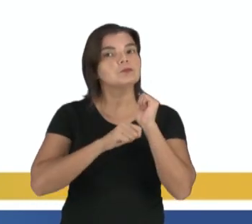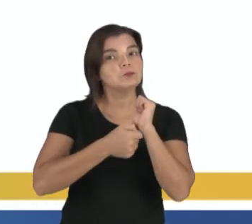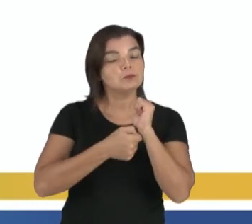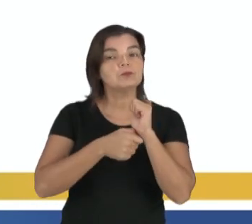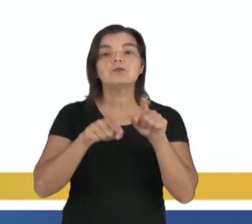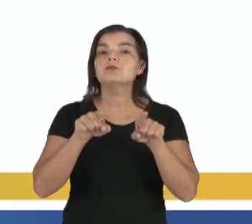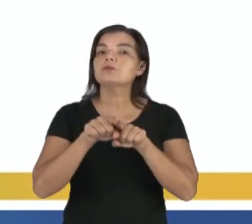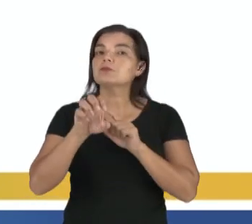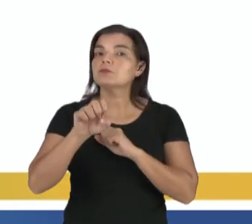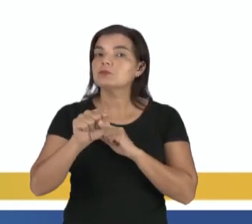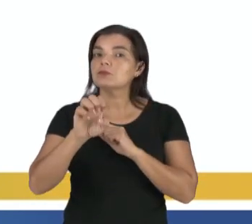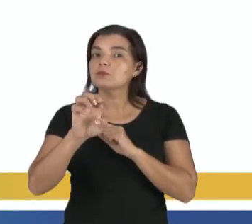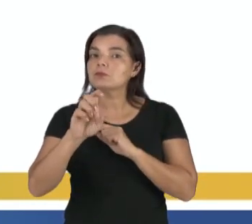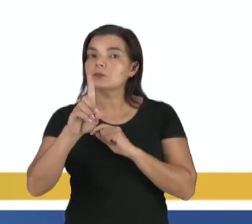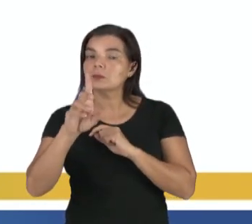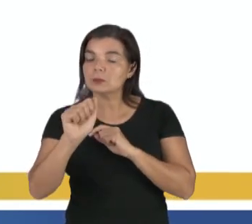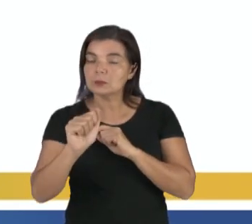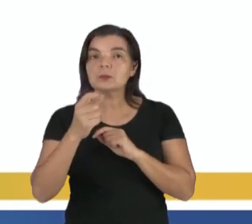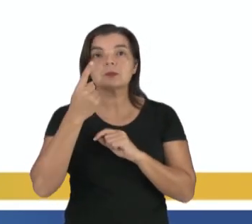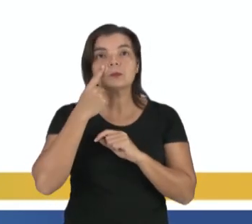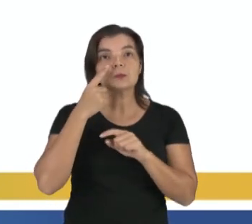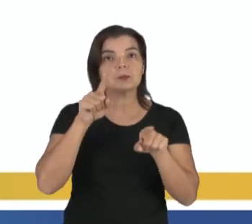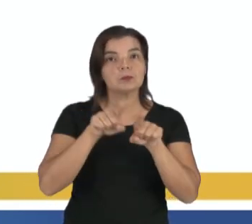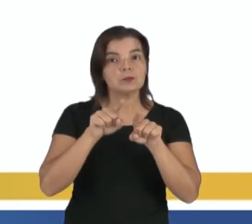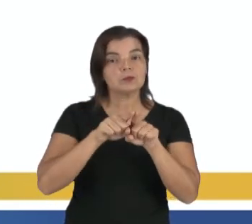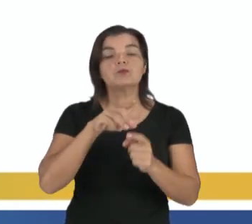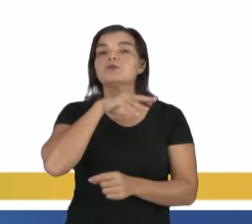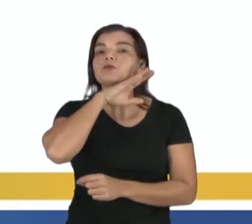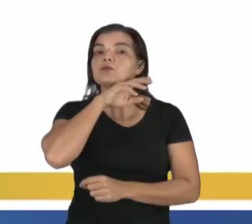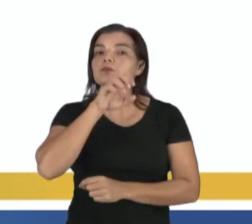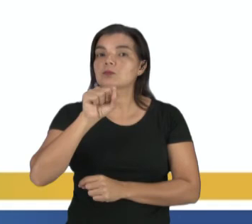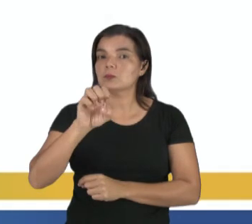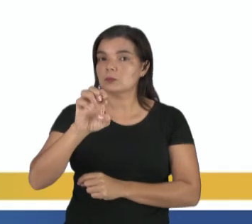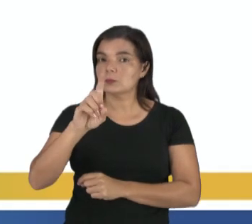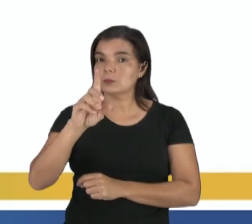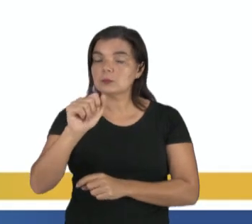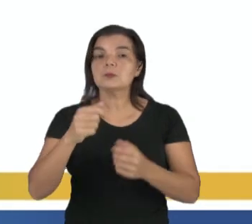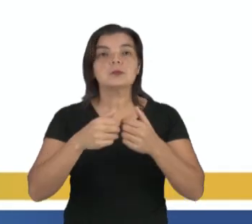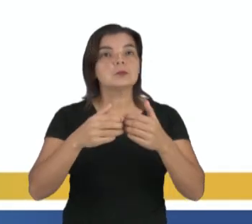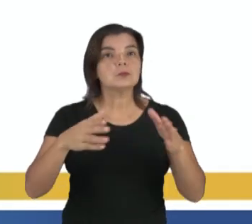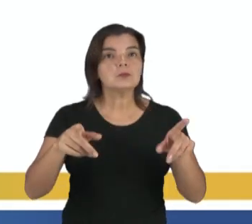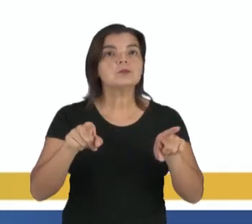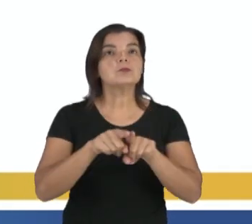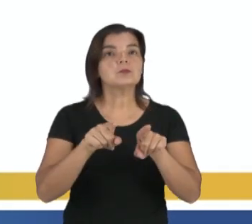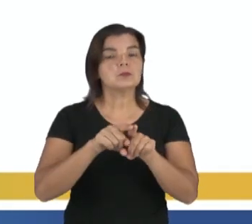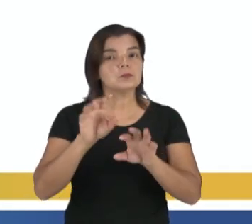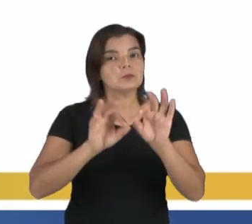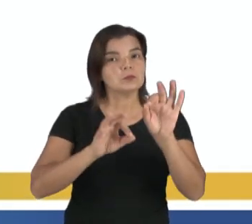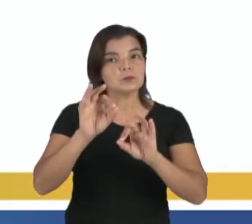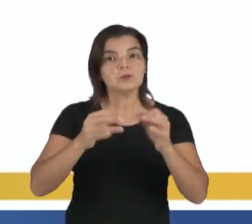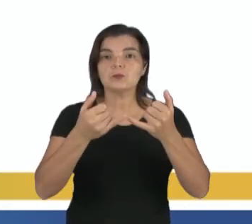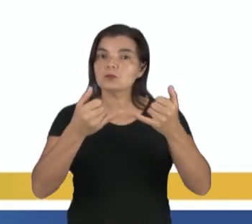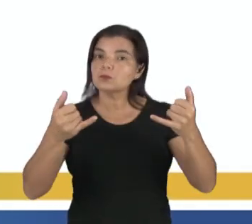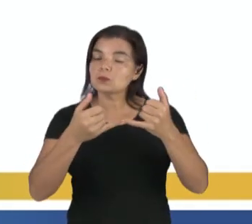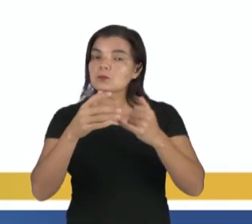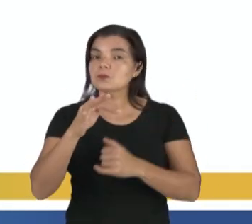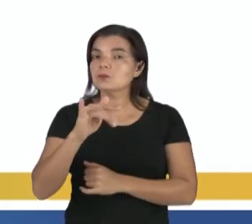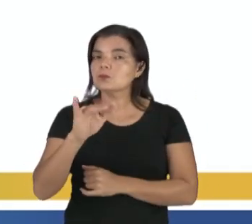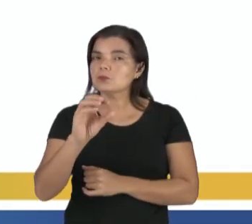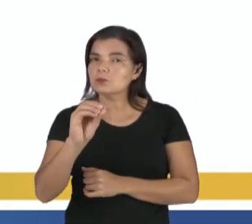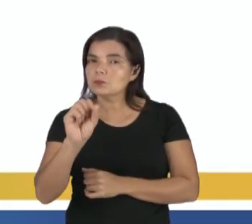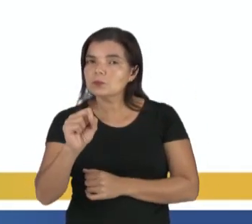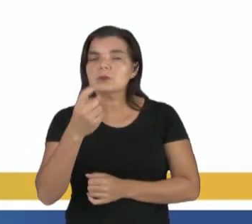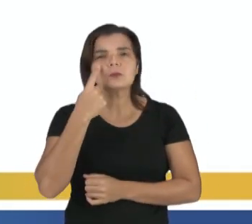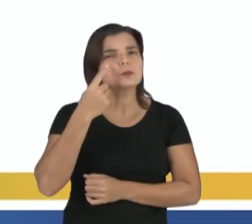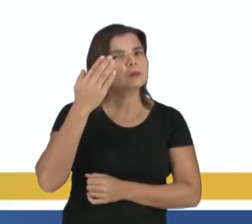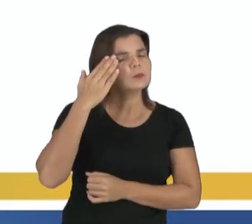seda. Cientistas desvendam parte dos mistérios dos bichos da seda e abrem caminho para a produção artificial de fios. Então